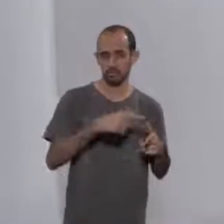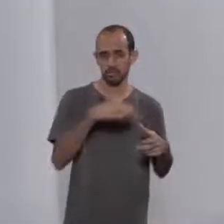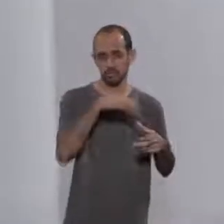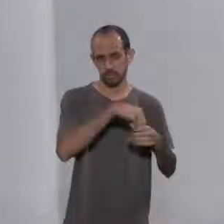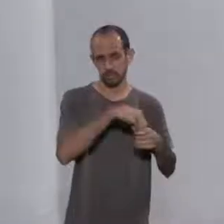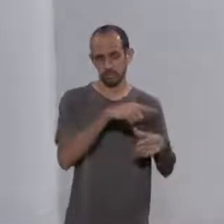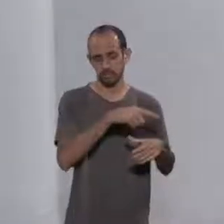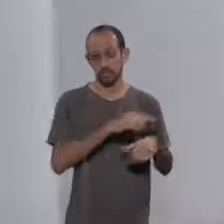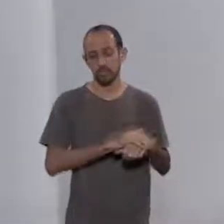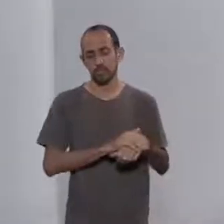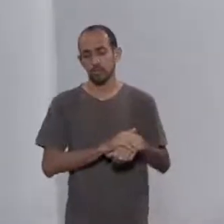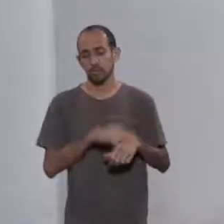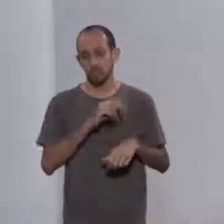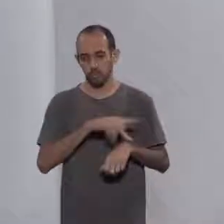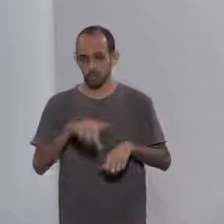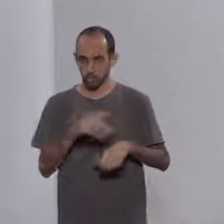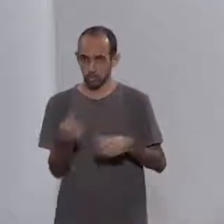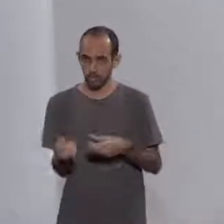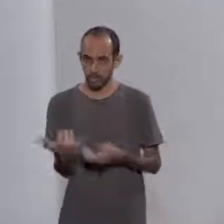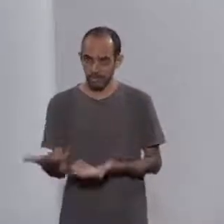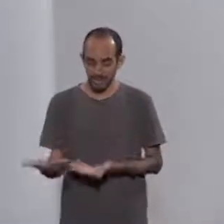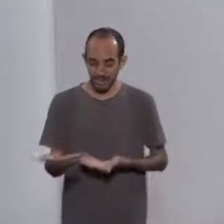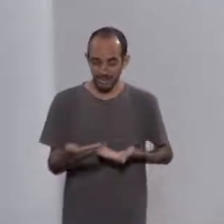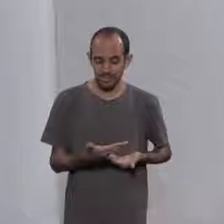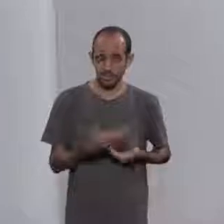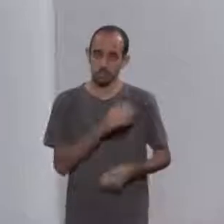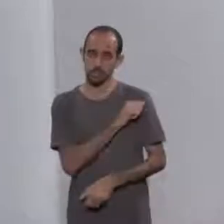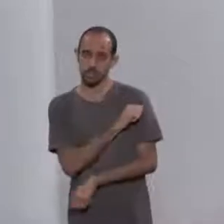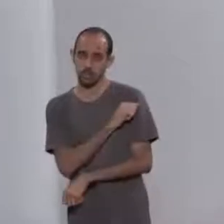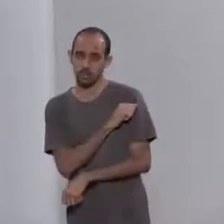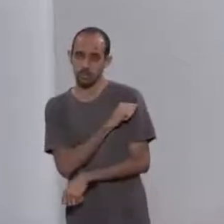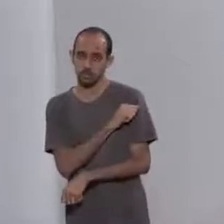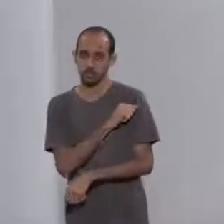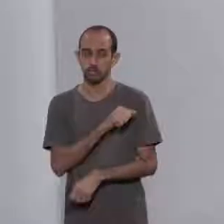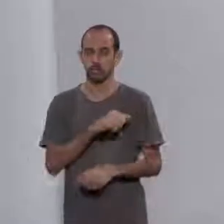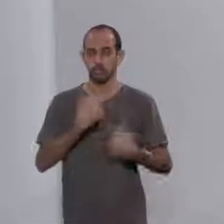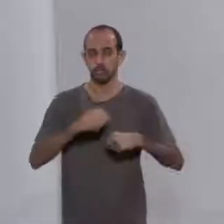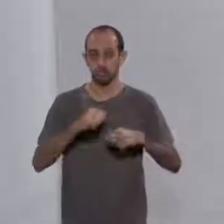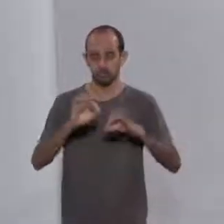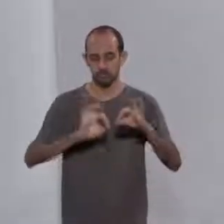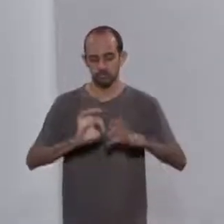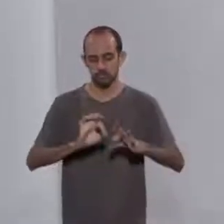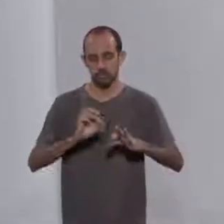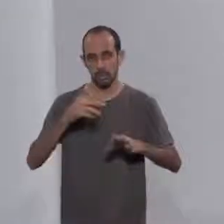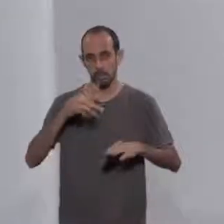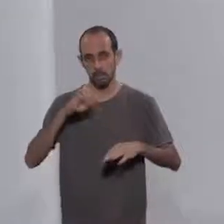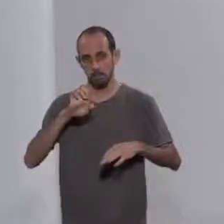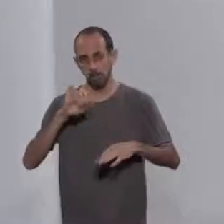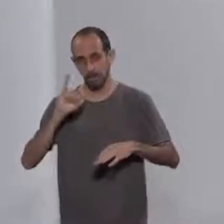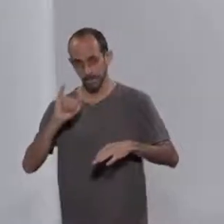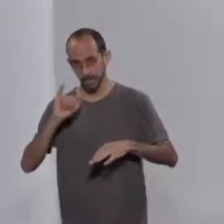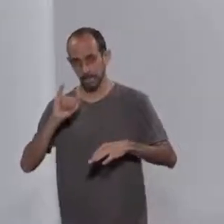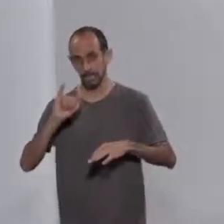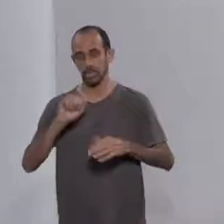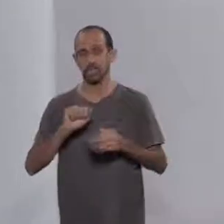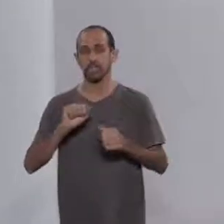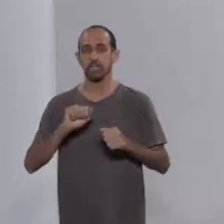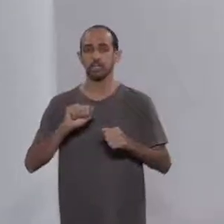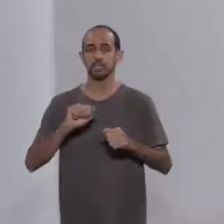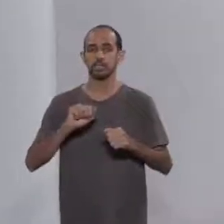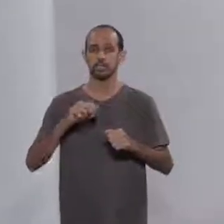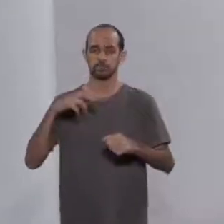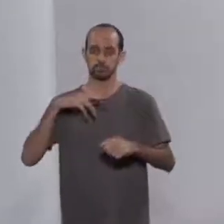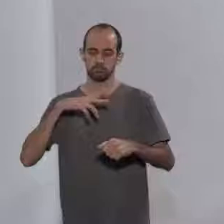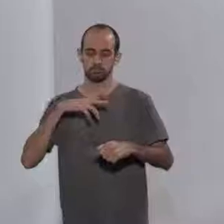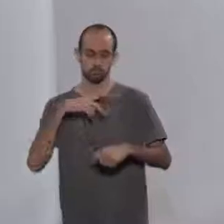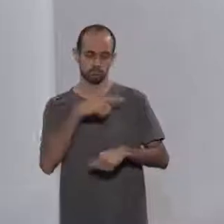o professor, quando receber um aluno, o que é fundamental? O PEI, que é o Planejamento Educacional Individualizado, ele é o